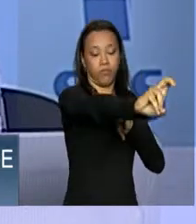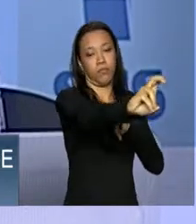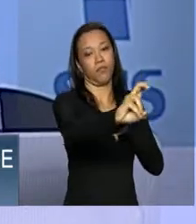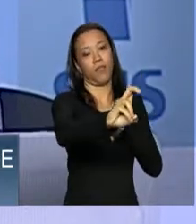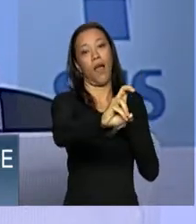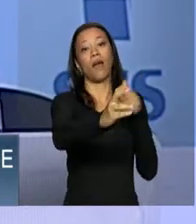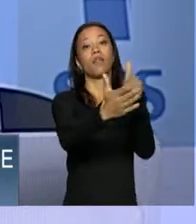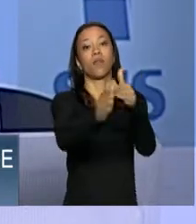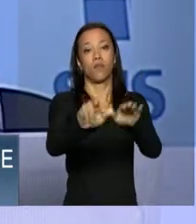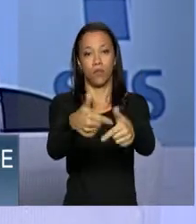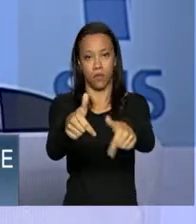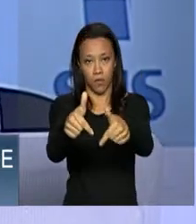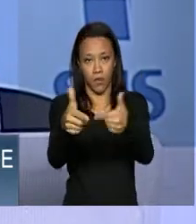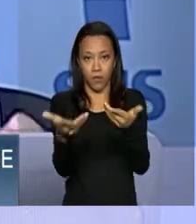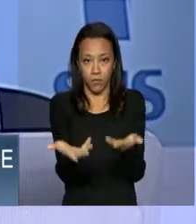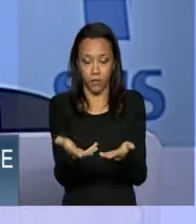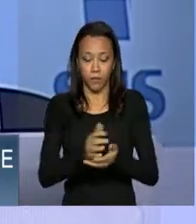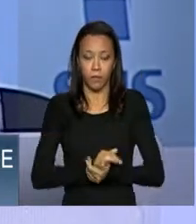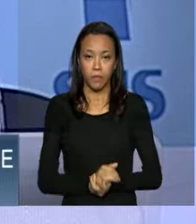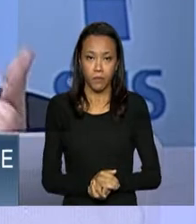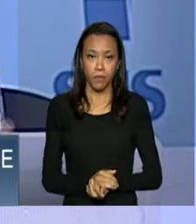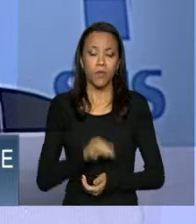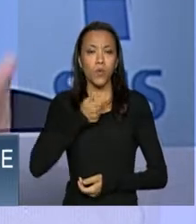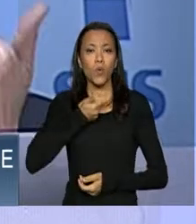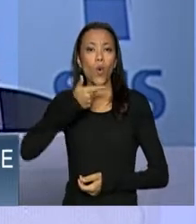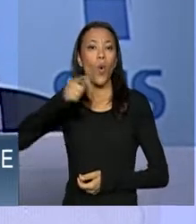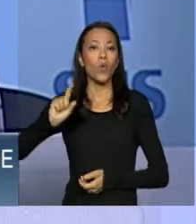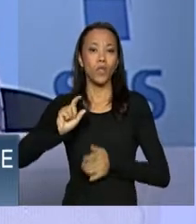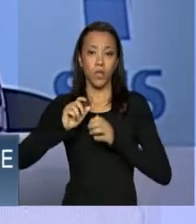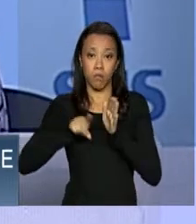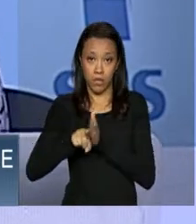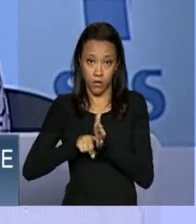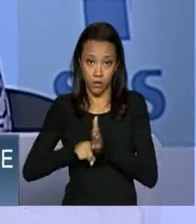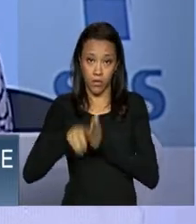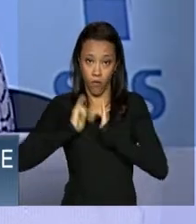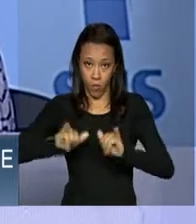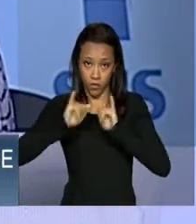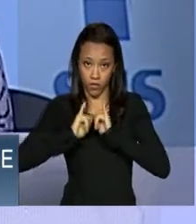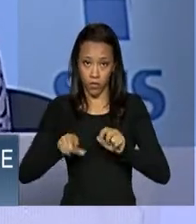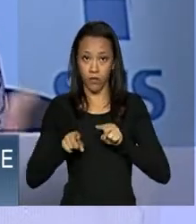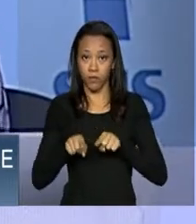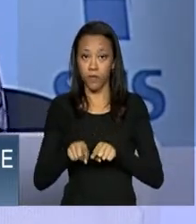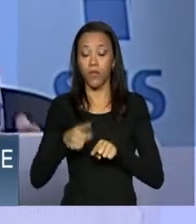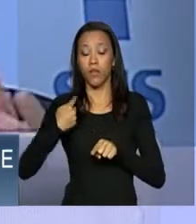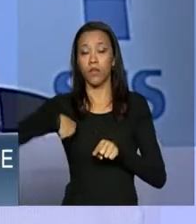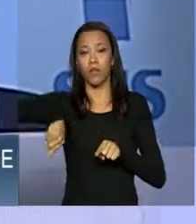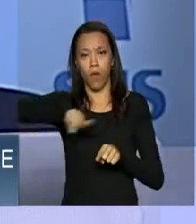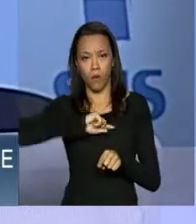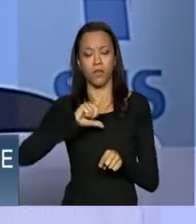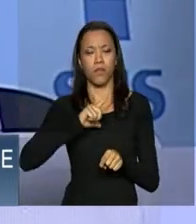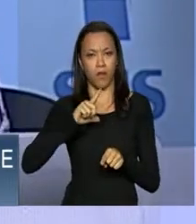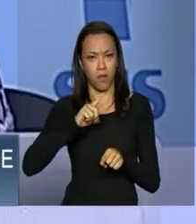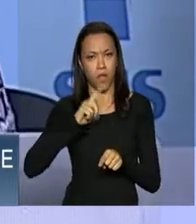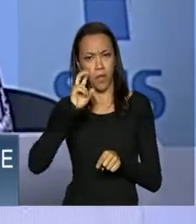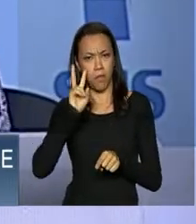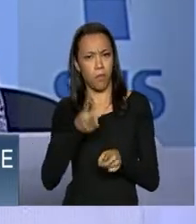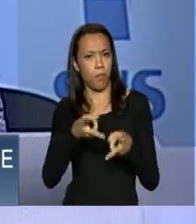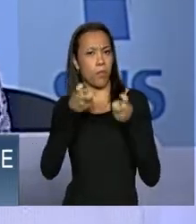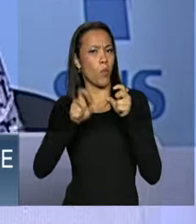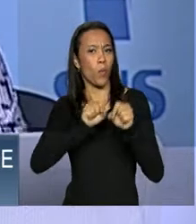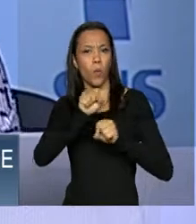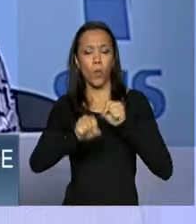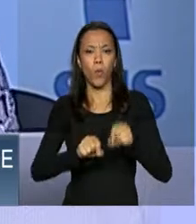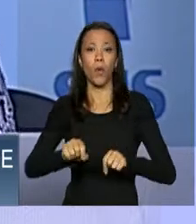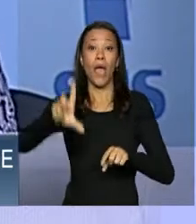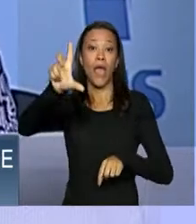o trabalho. Bem, outro dado que nós também verificamos no Vigitel foi a